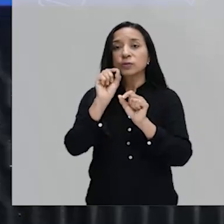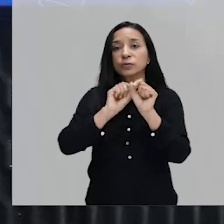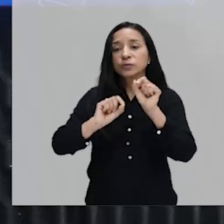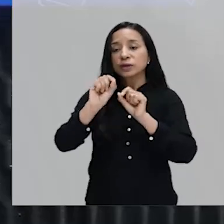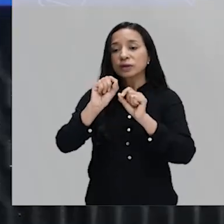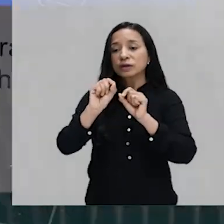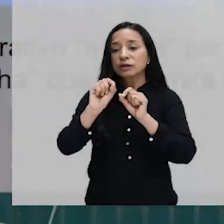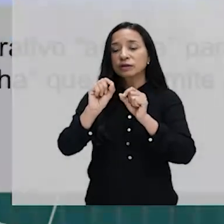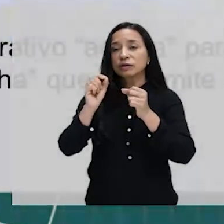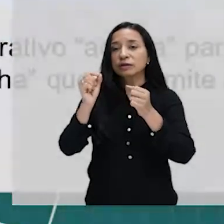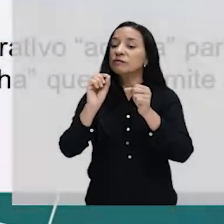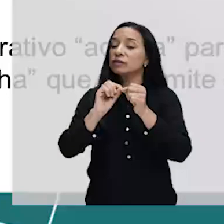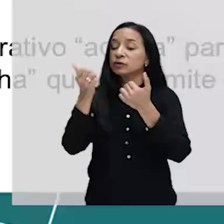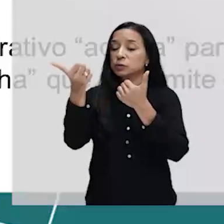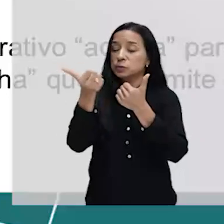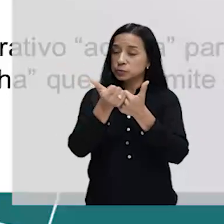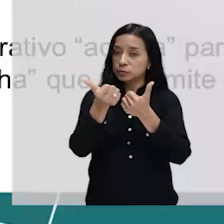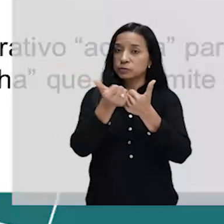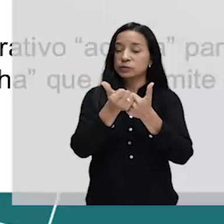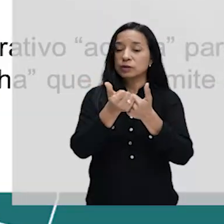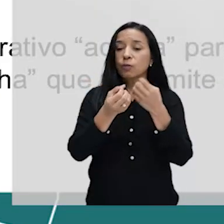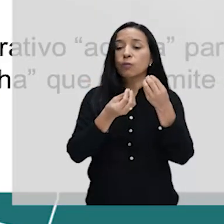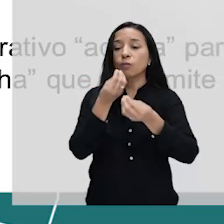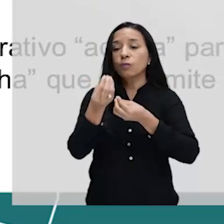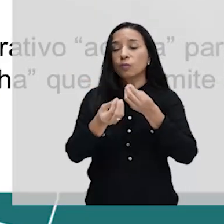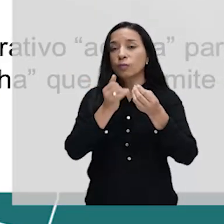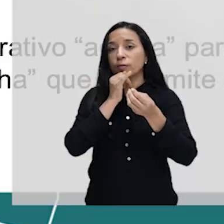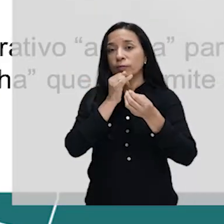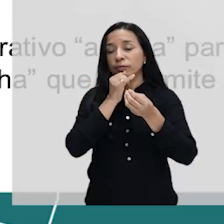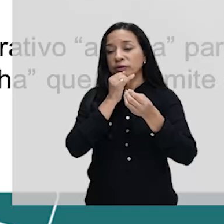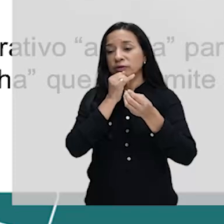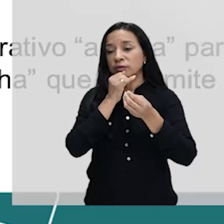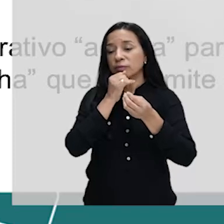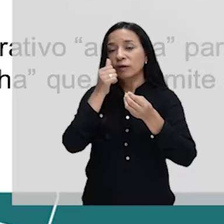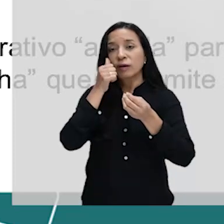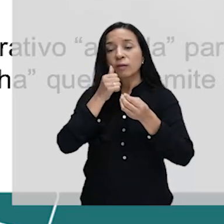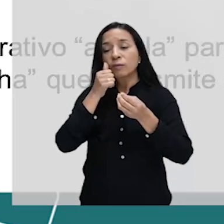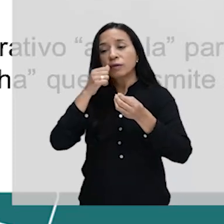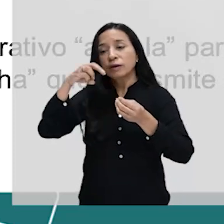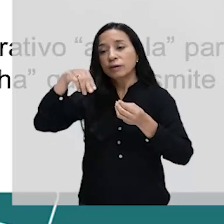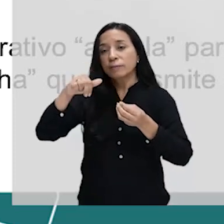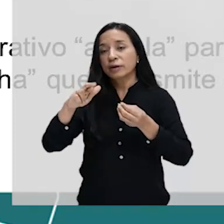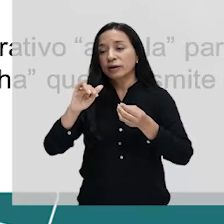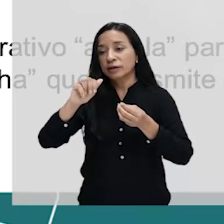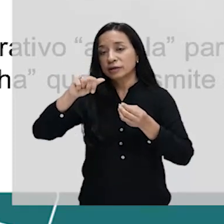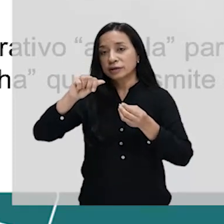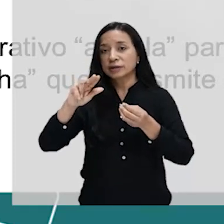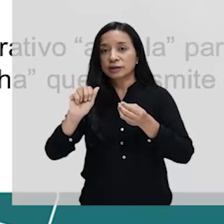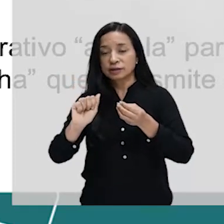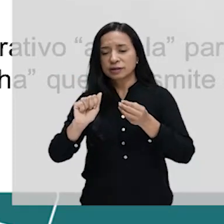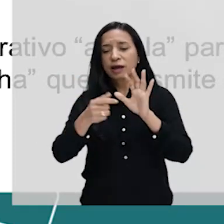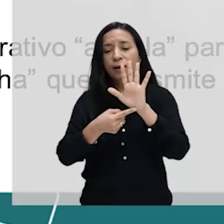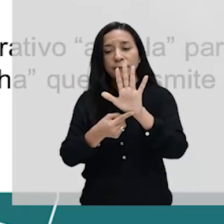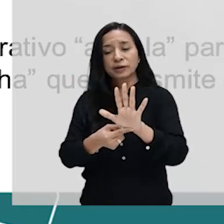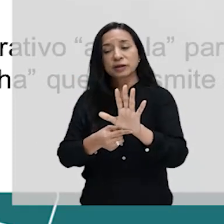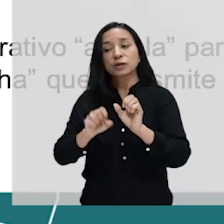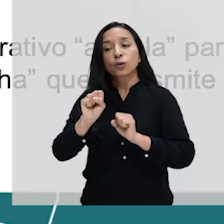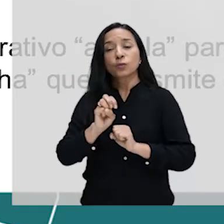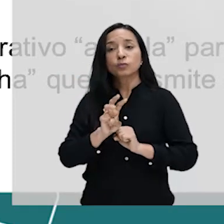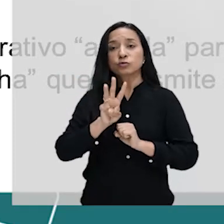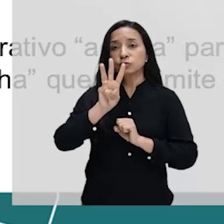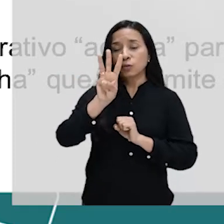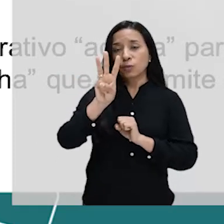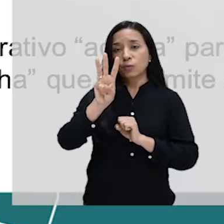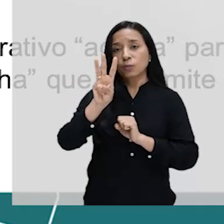Fazendo a substituição. Como ali, né? Mariana apresentou um show, ela foi considerada, ela é considerada. Imaginem